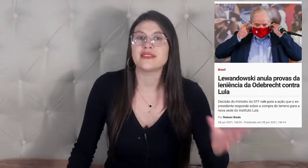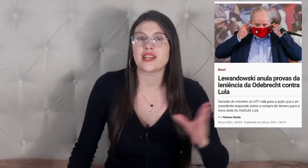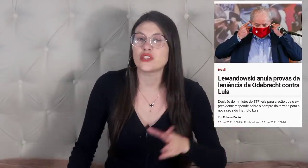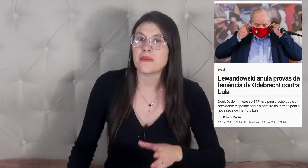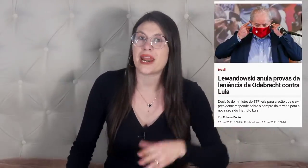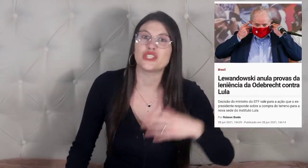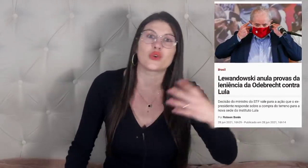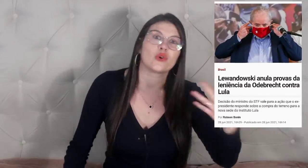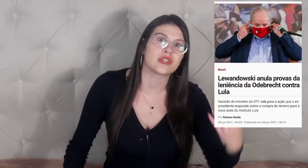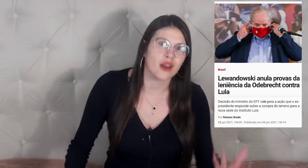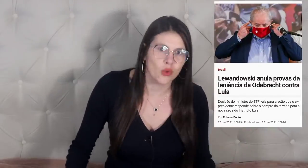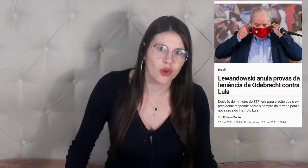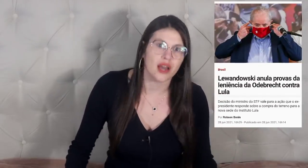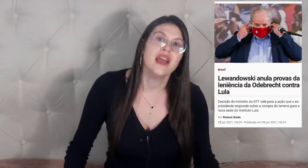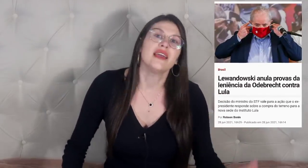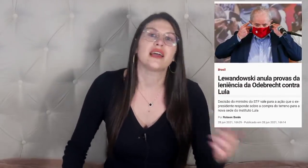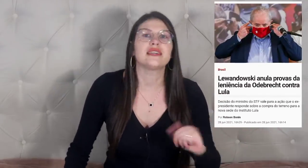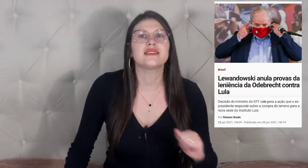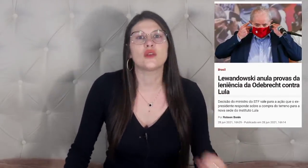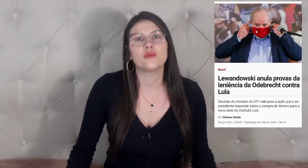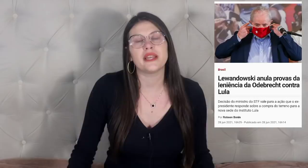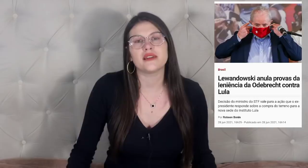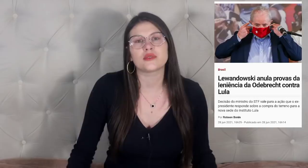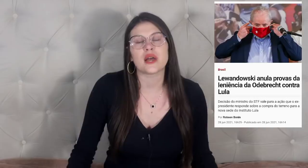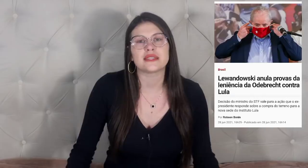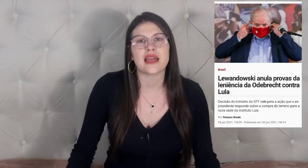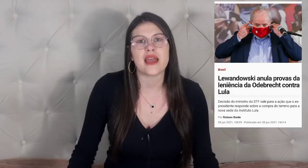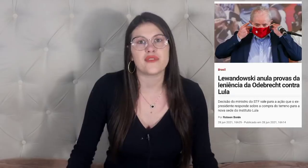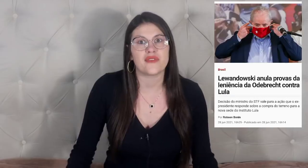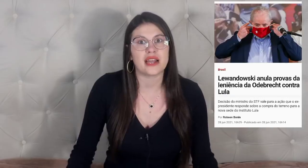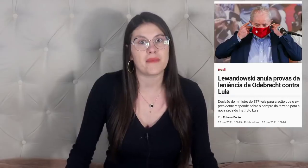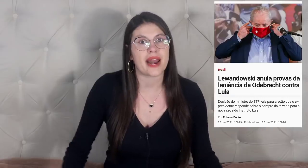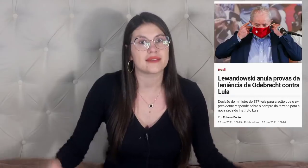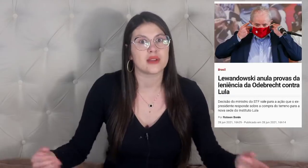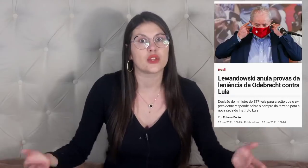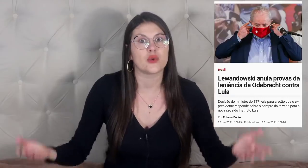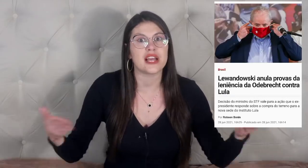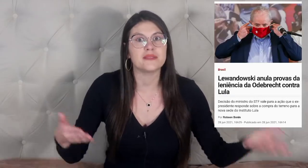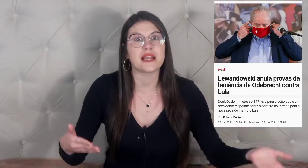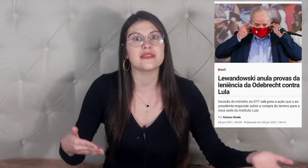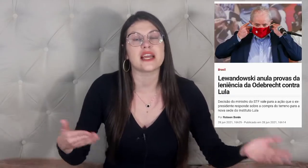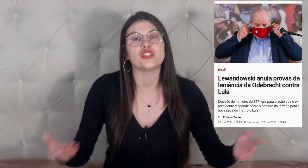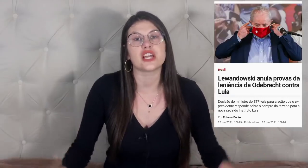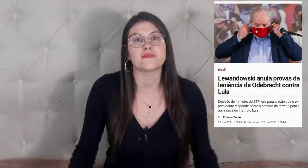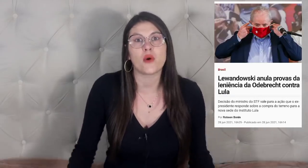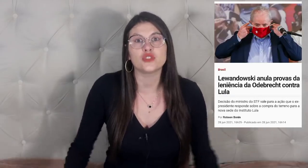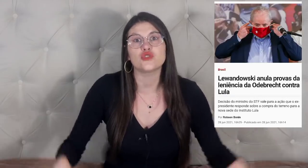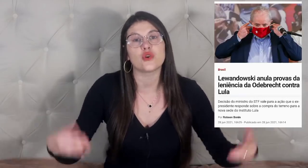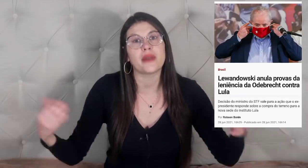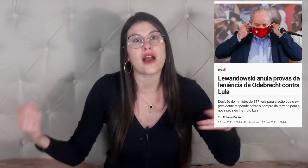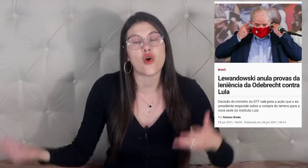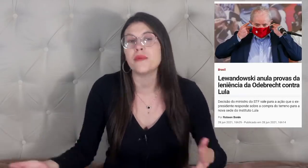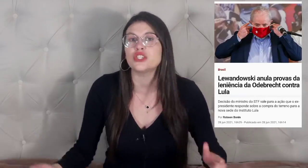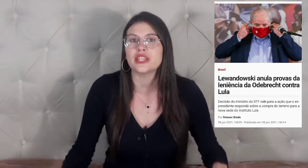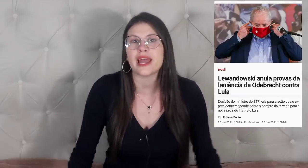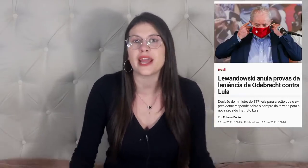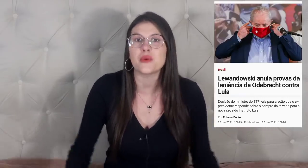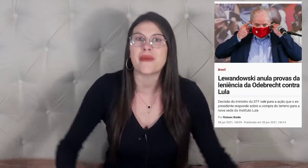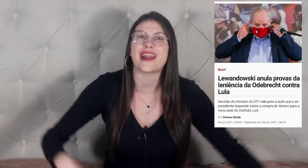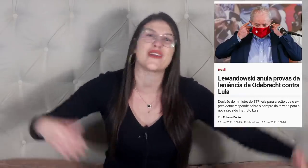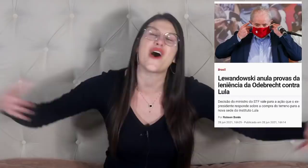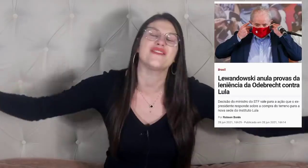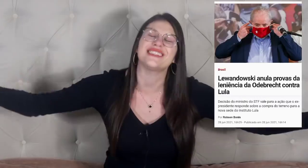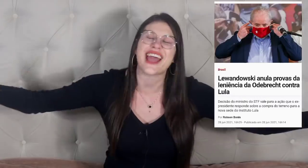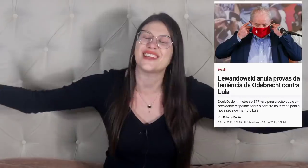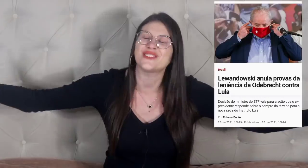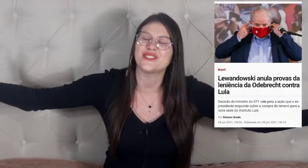de leniência da Odebrecht contra Lula. E a decisão do ministro do STF vale para a ação que o ex-presidente responde sobre a compra de